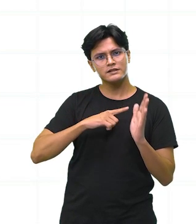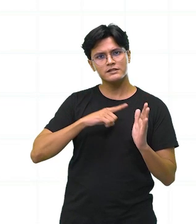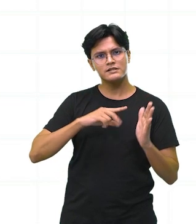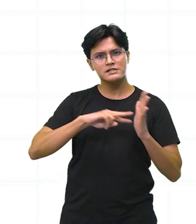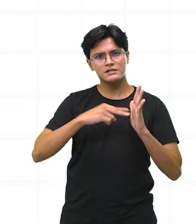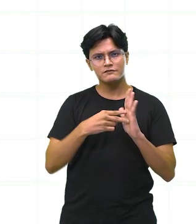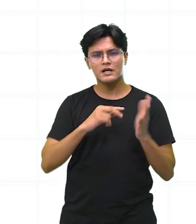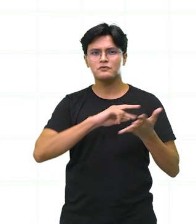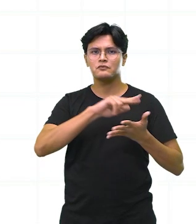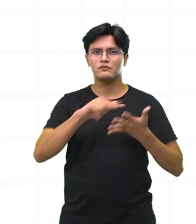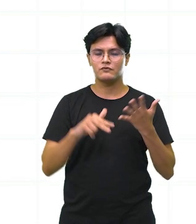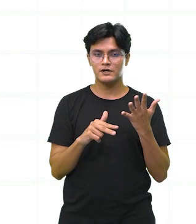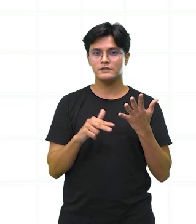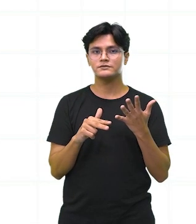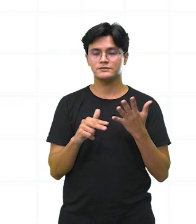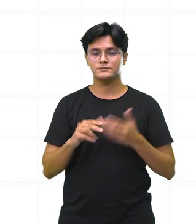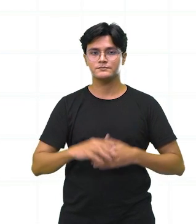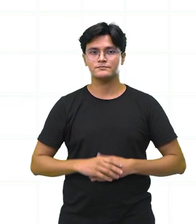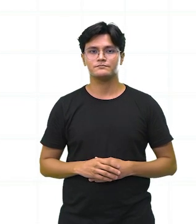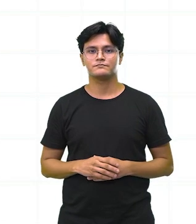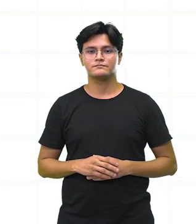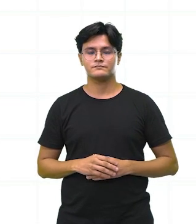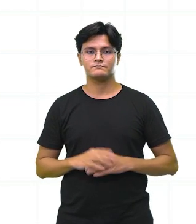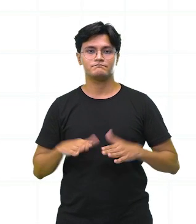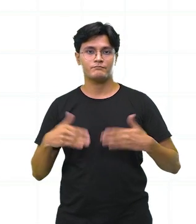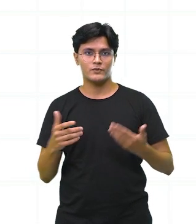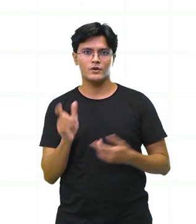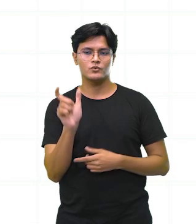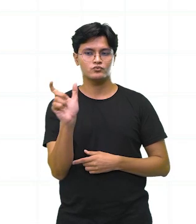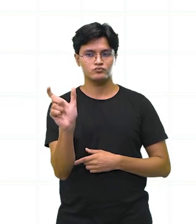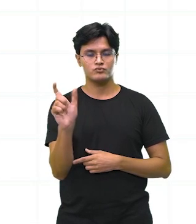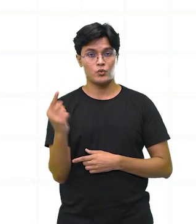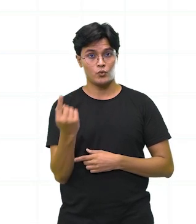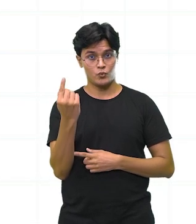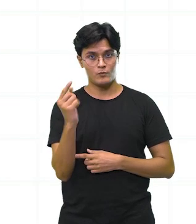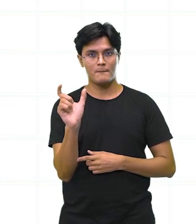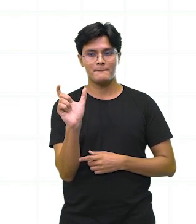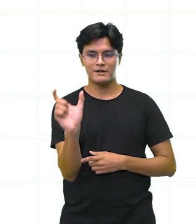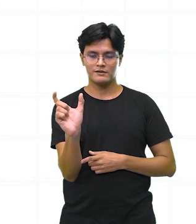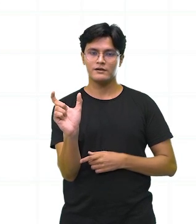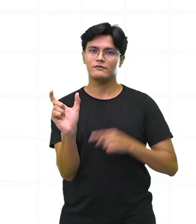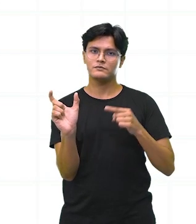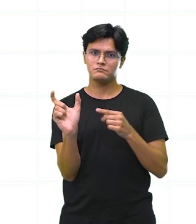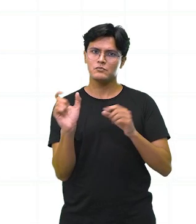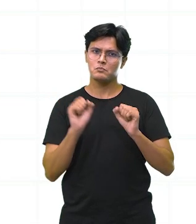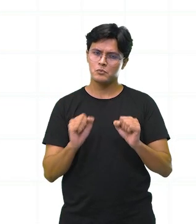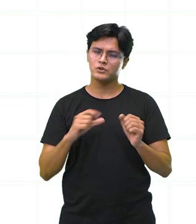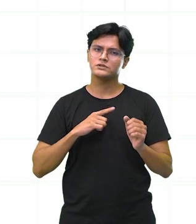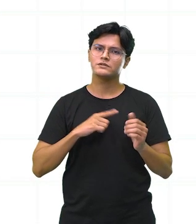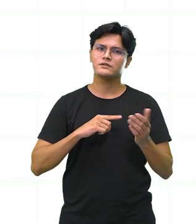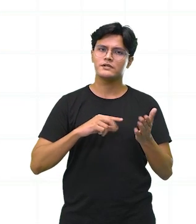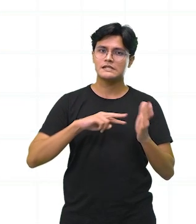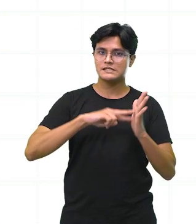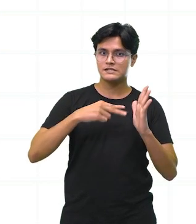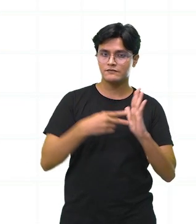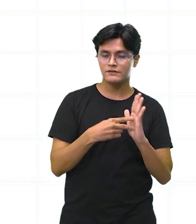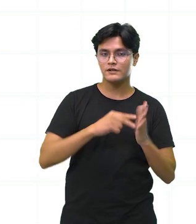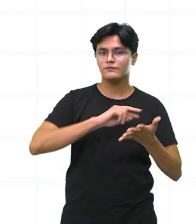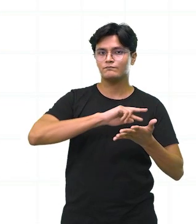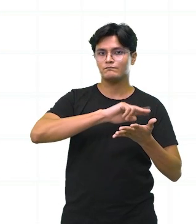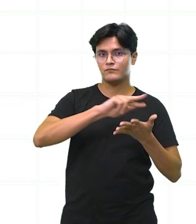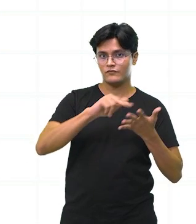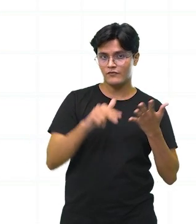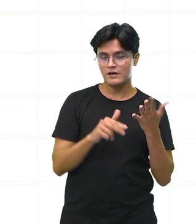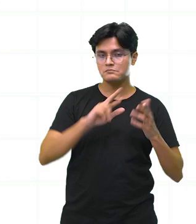diferentes tá então é uma mesma palavra só que ela vai ter significados ou seja vai ter sentidos